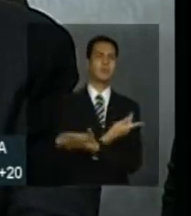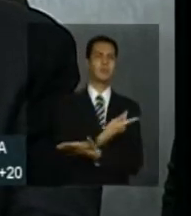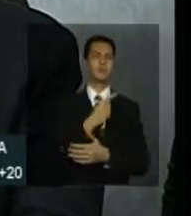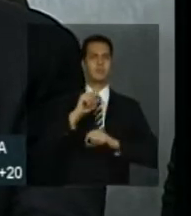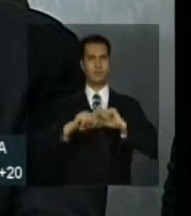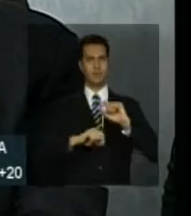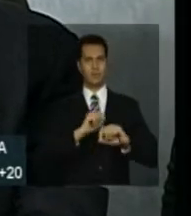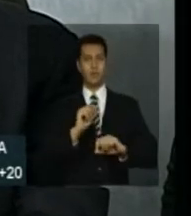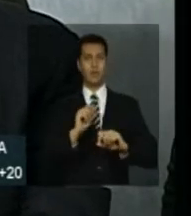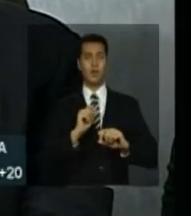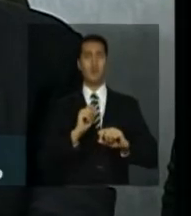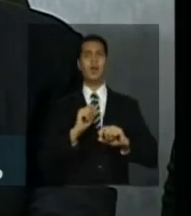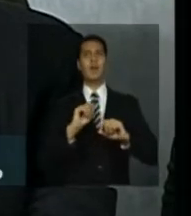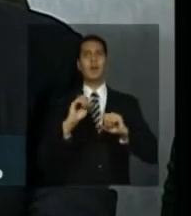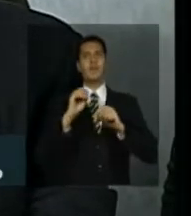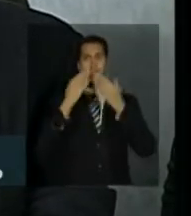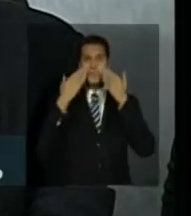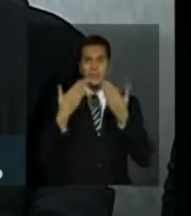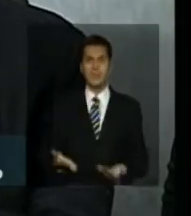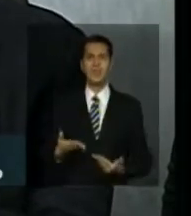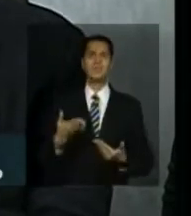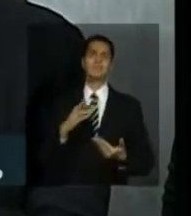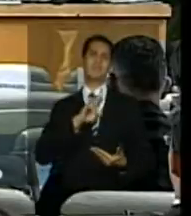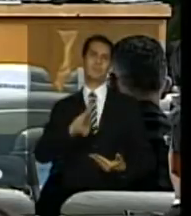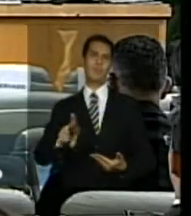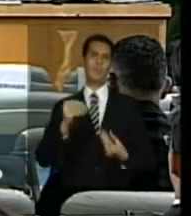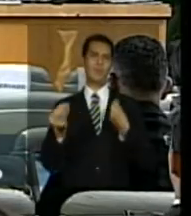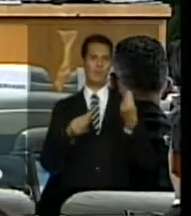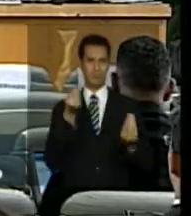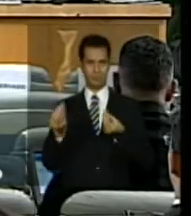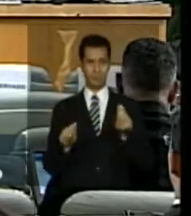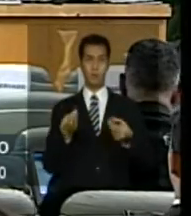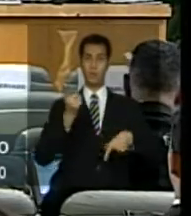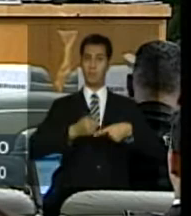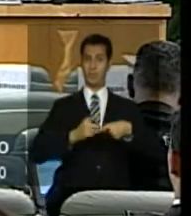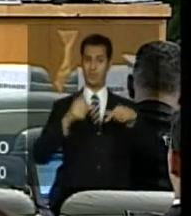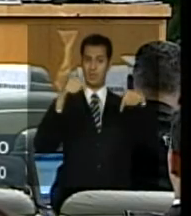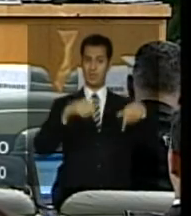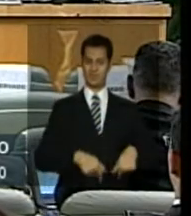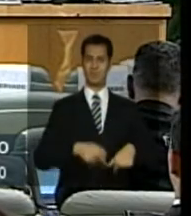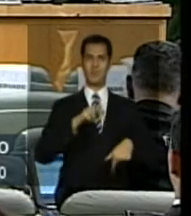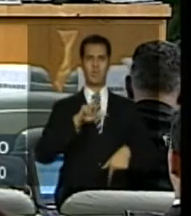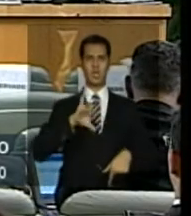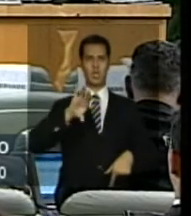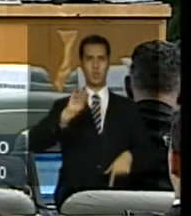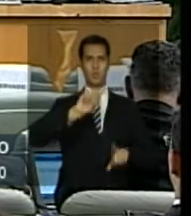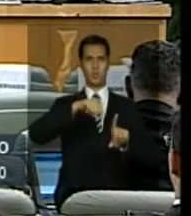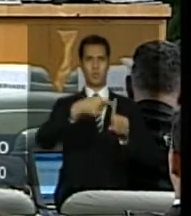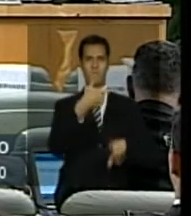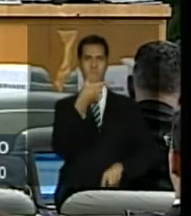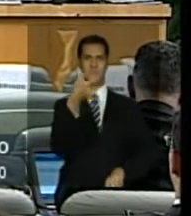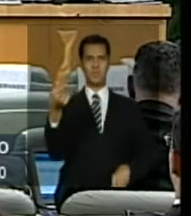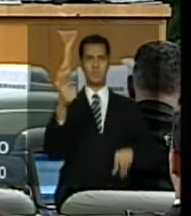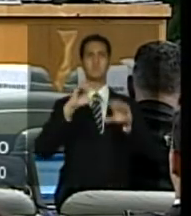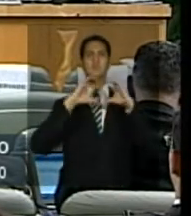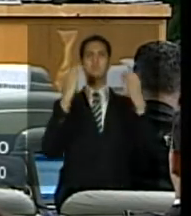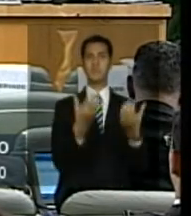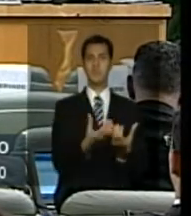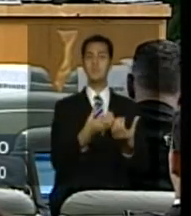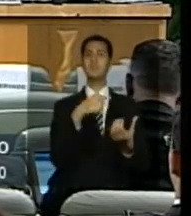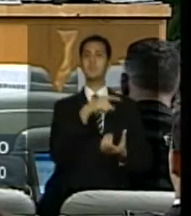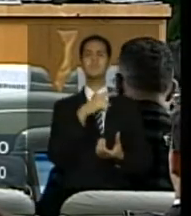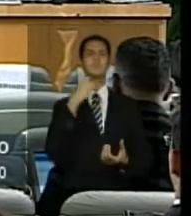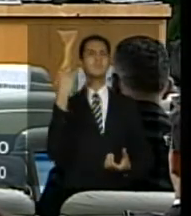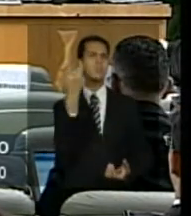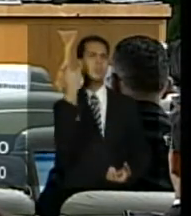Educacional uma tarefa de conscientização muito grande e